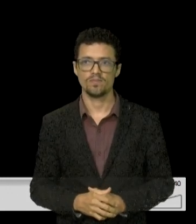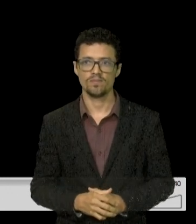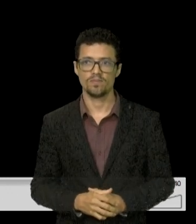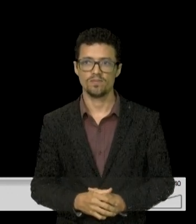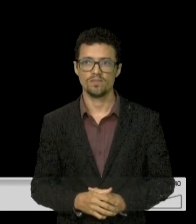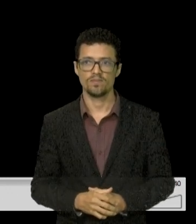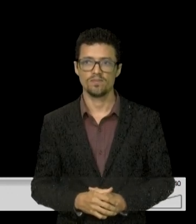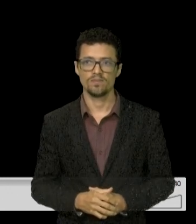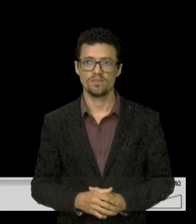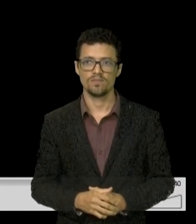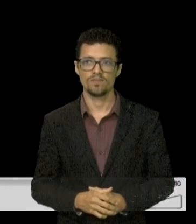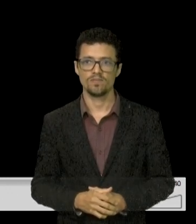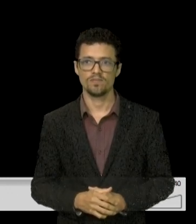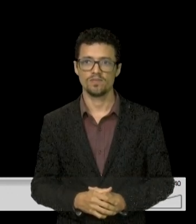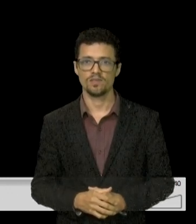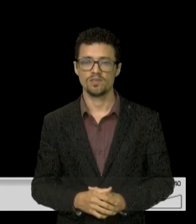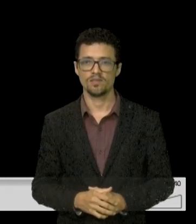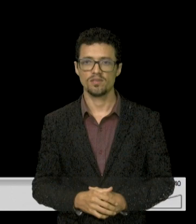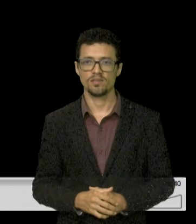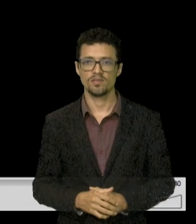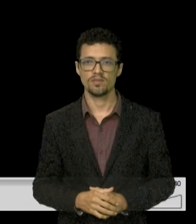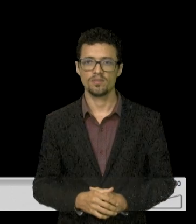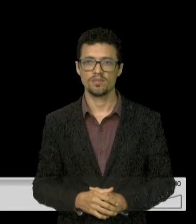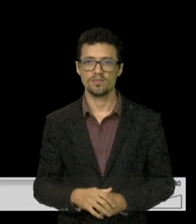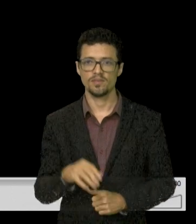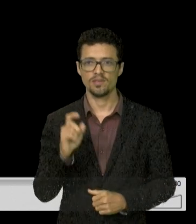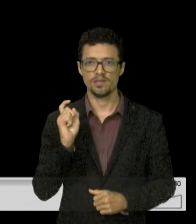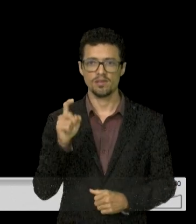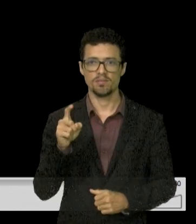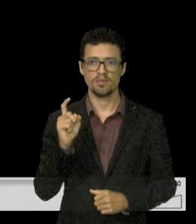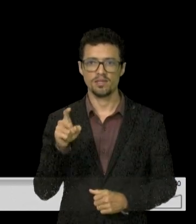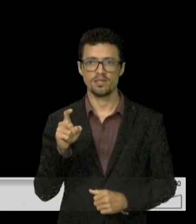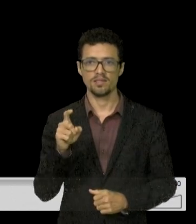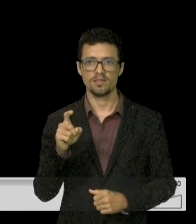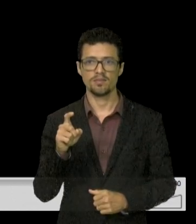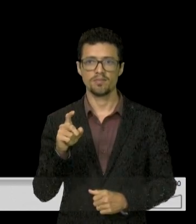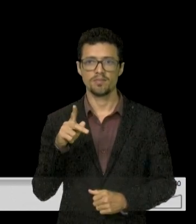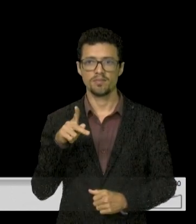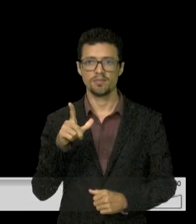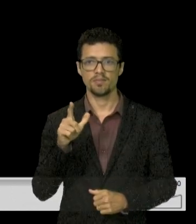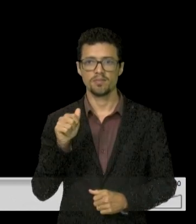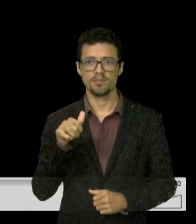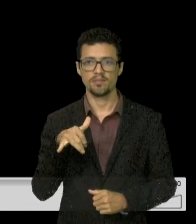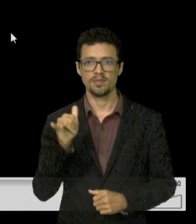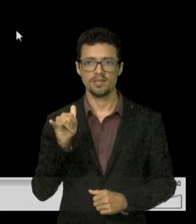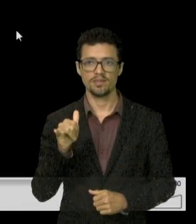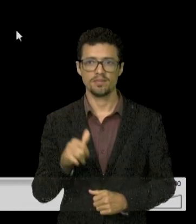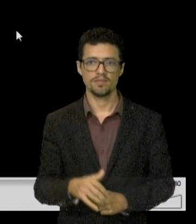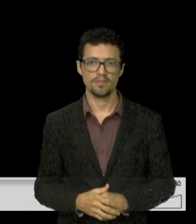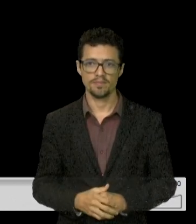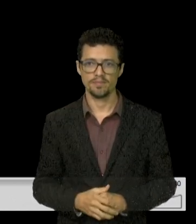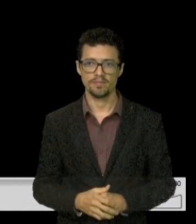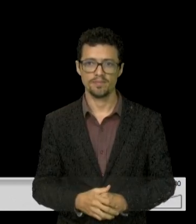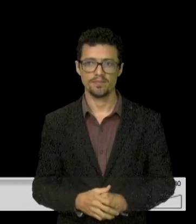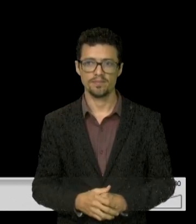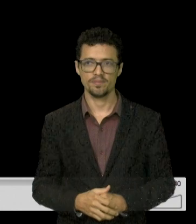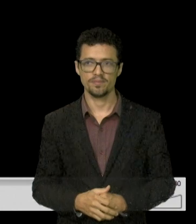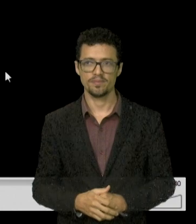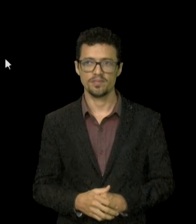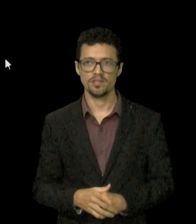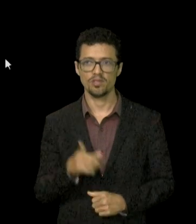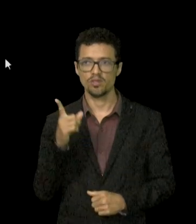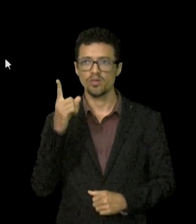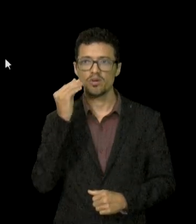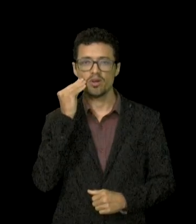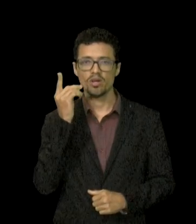Play, gente. Aperta play aquele botãozinho do play. Isso. Pronto. Olha, a água que está saindo, ela está com